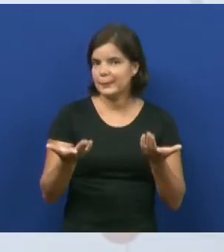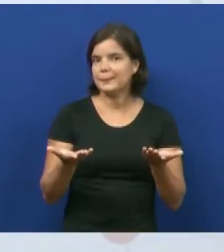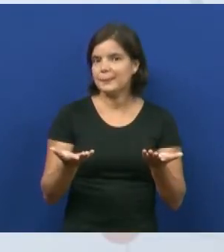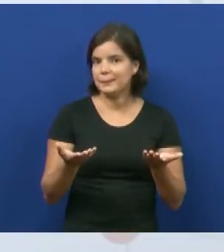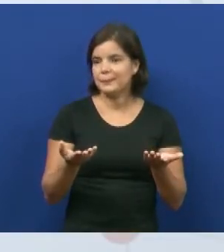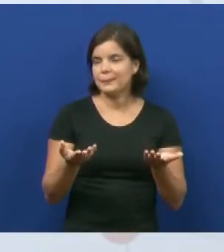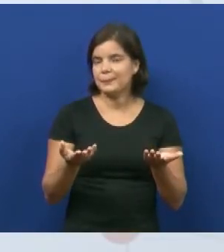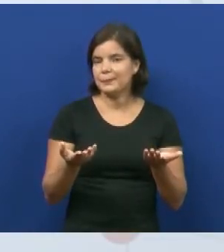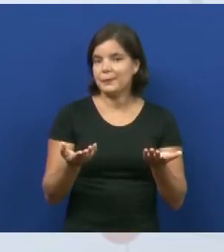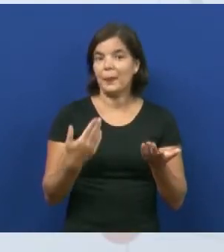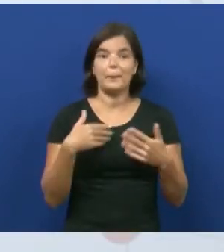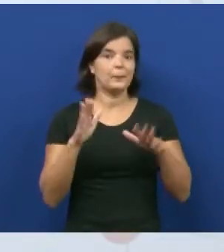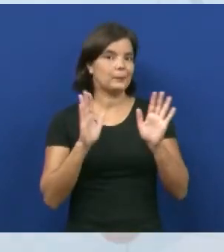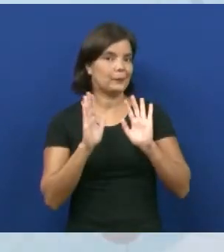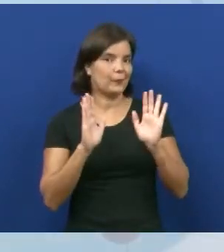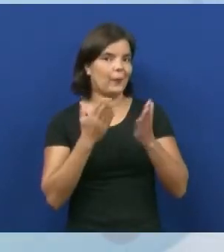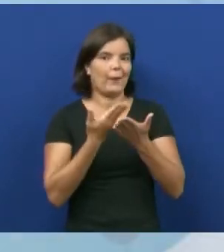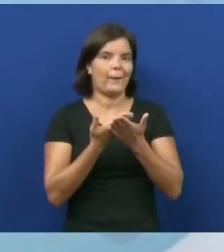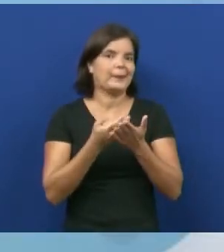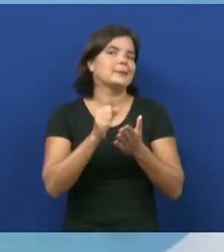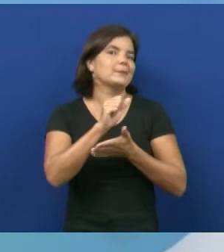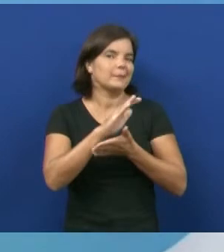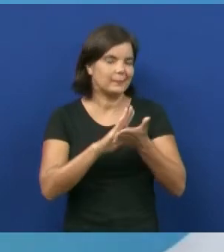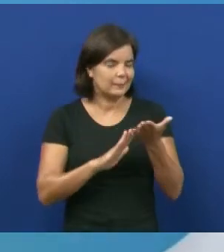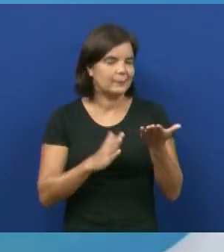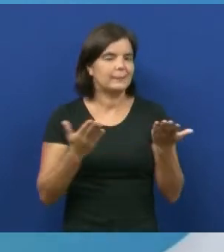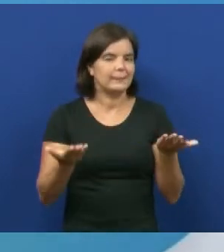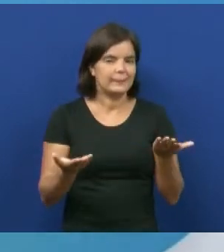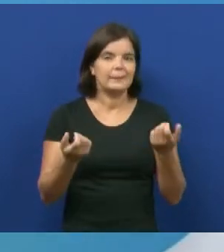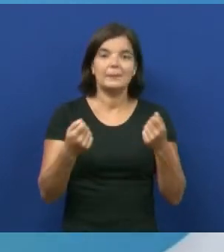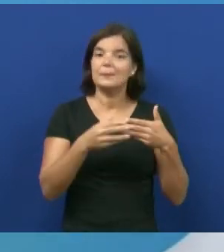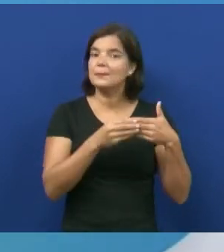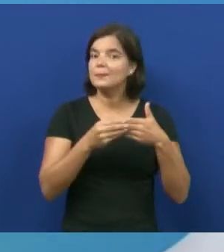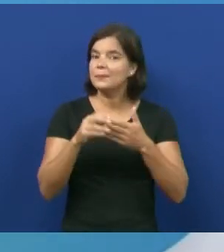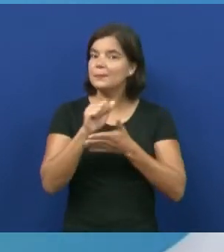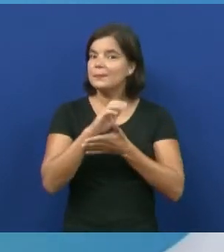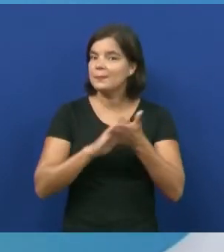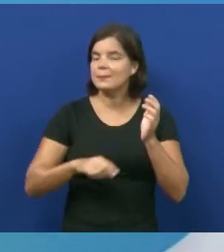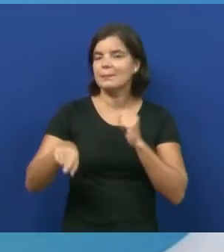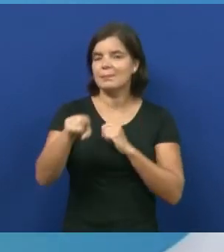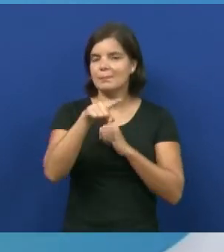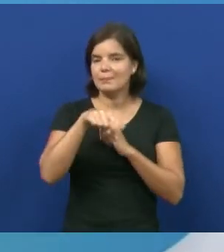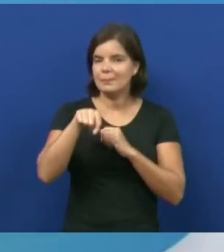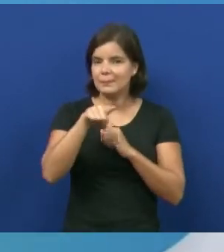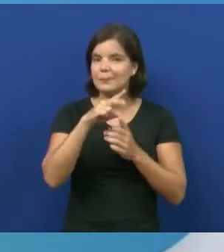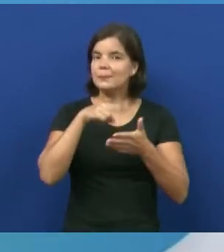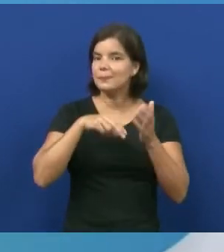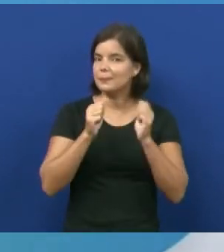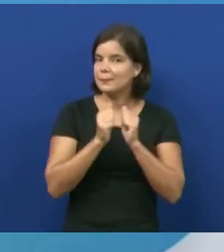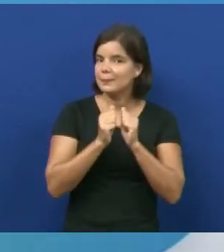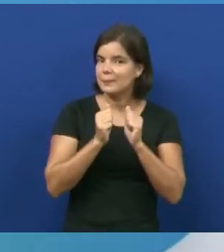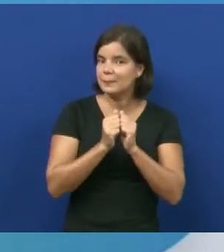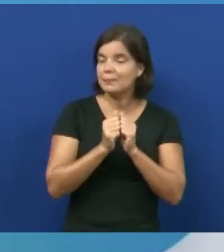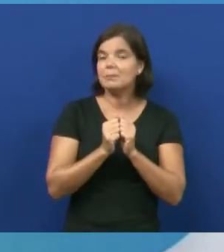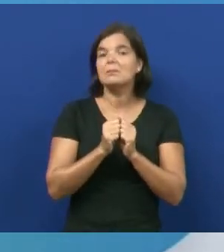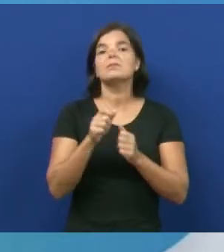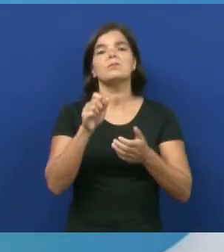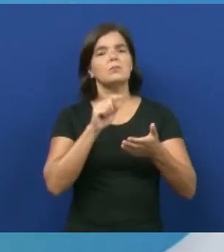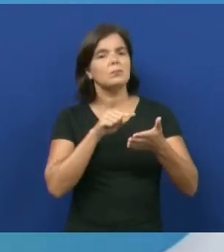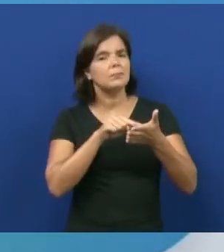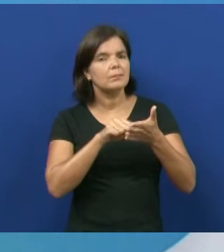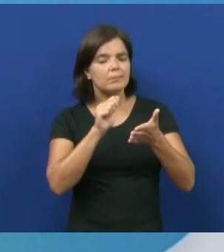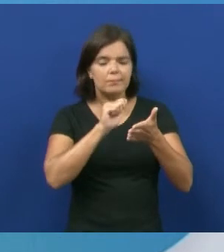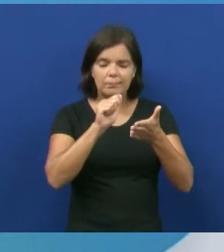gente não pode se despedir da nossa aula sem uma atividade. E aí eu trouxe uma atividade para vocês, a gente vai ler juntos. Se quiser, pausa o